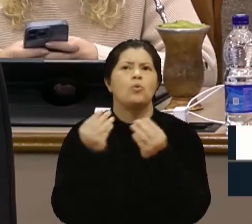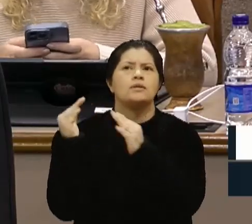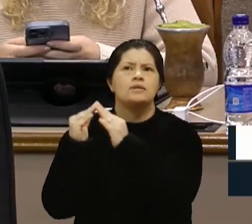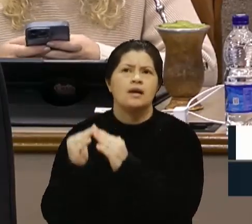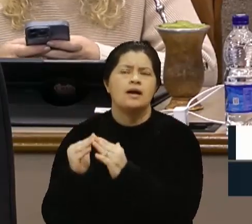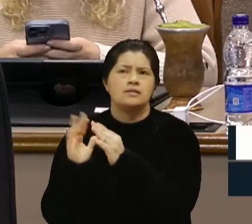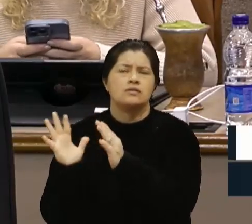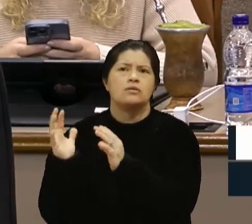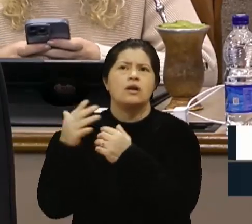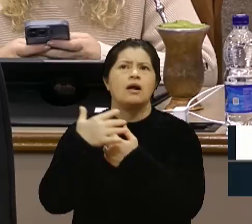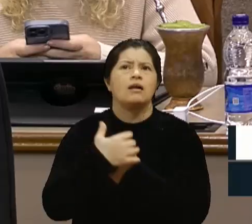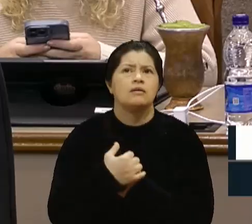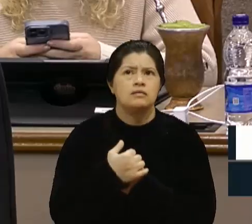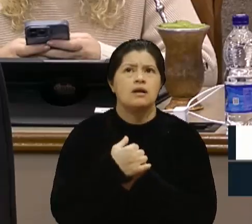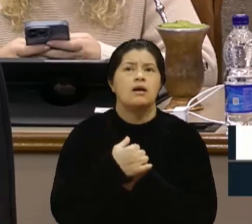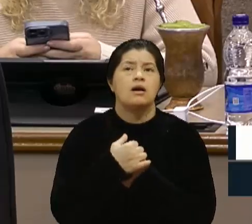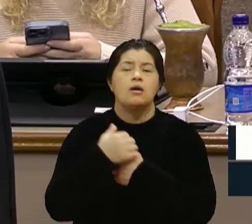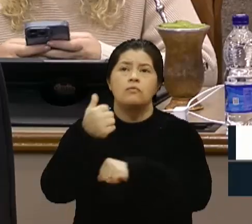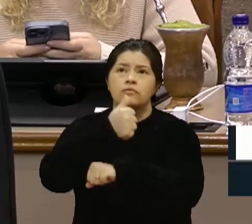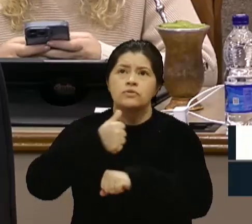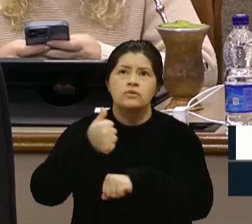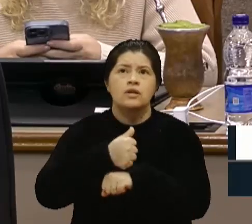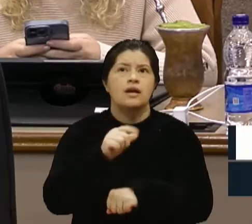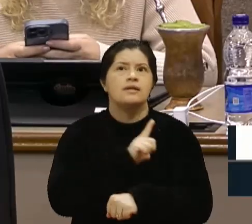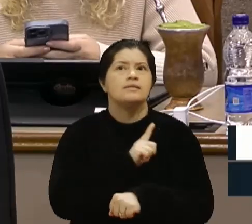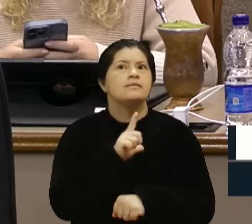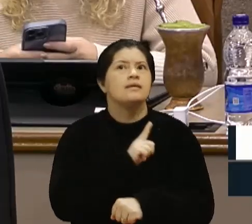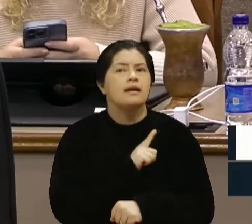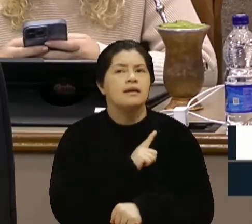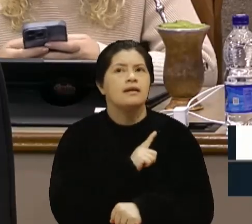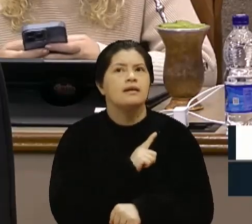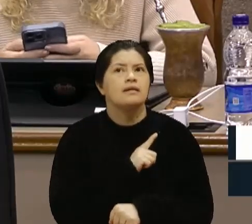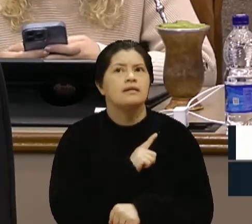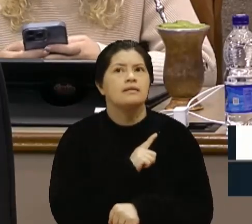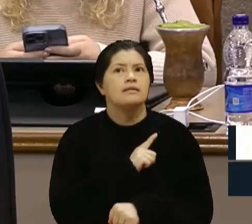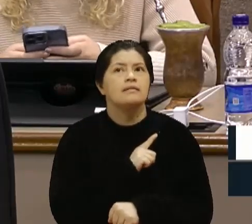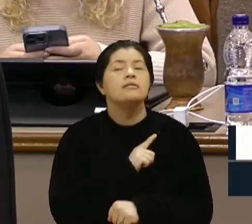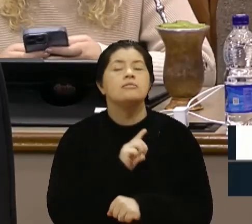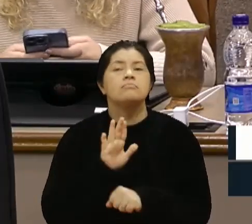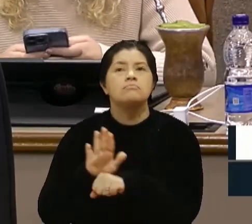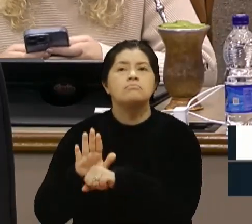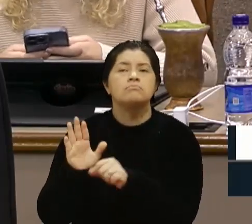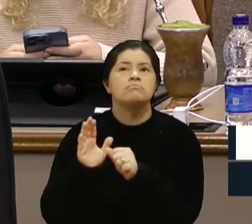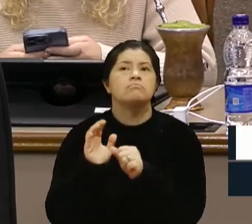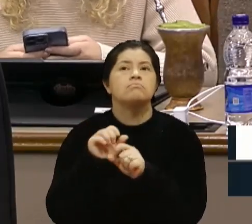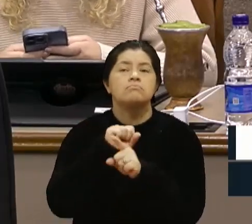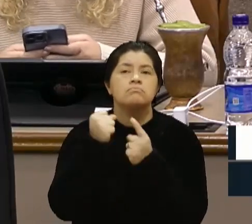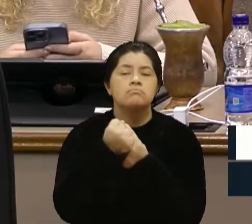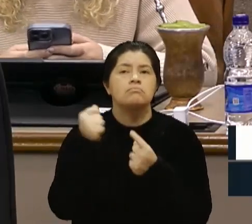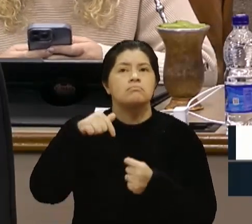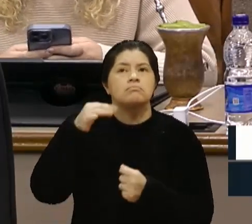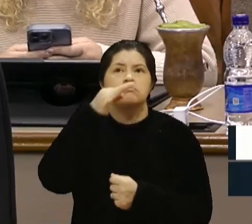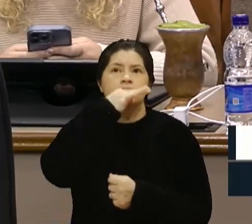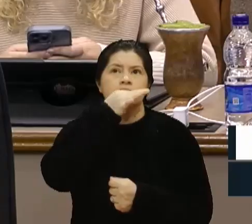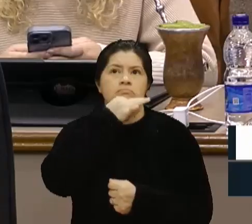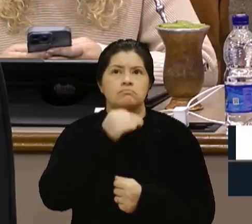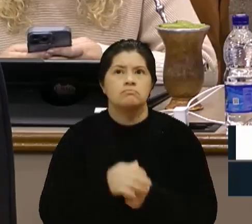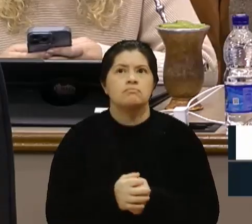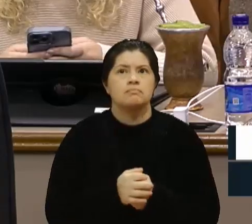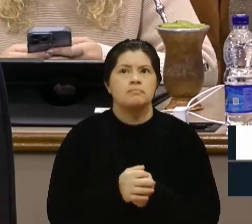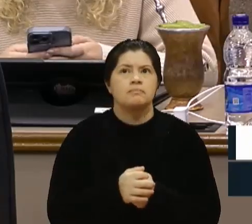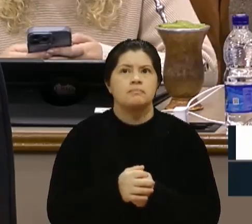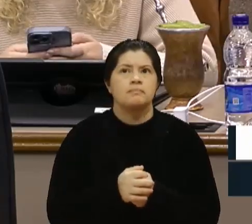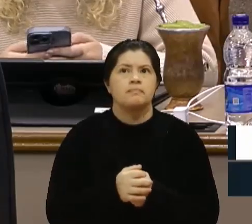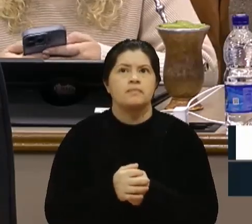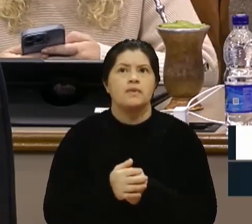temos acolhimentos, os profissionais que nós temos na assistência social aqui de Caxias do Sul. Então, na verdade, o